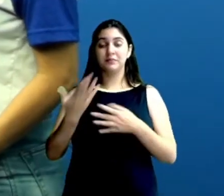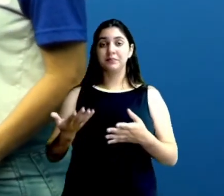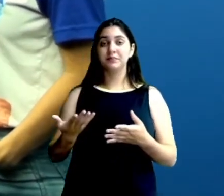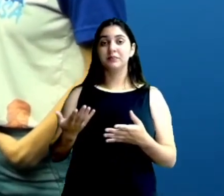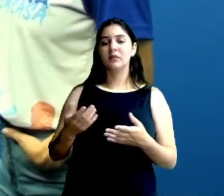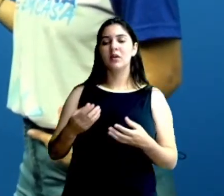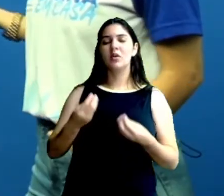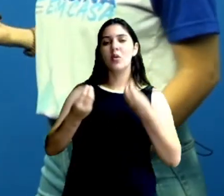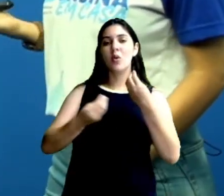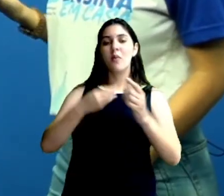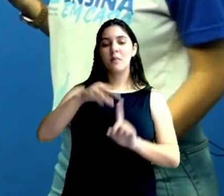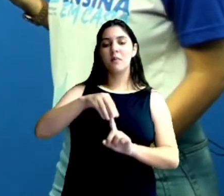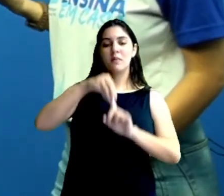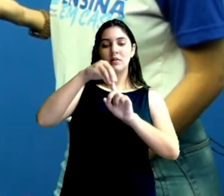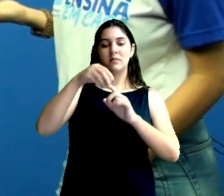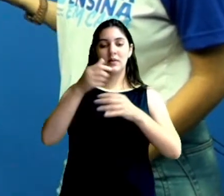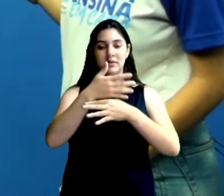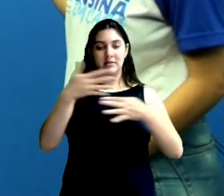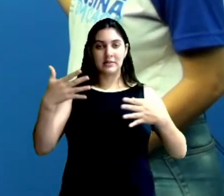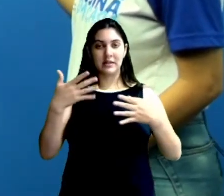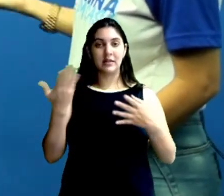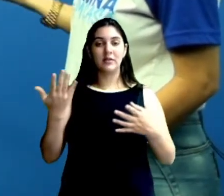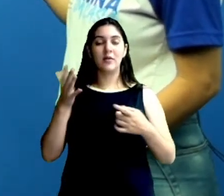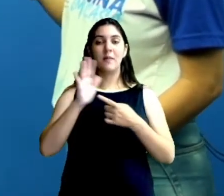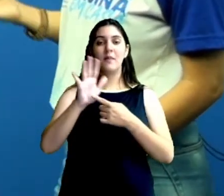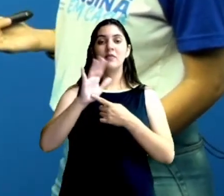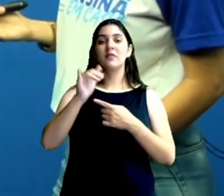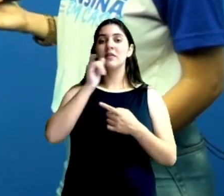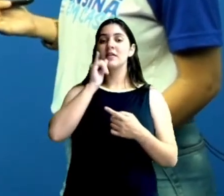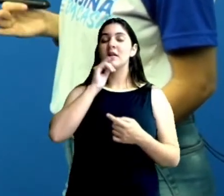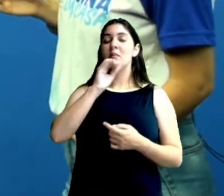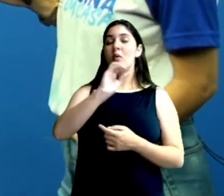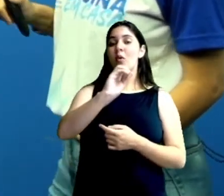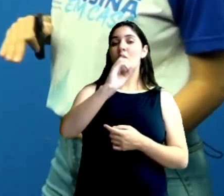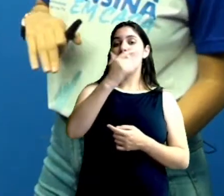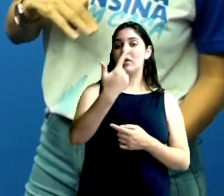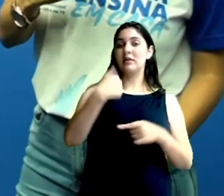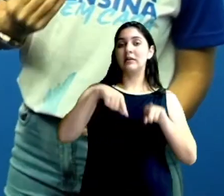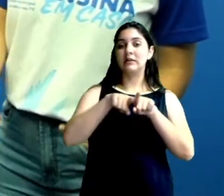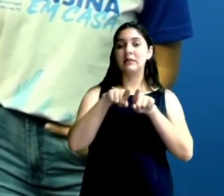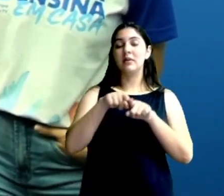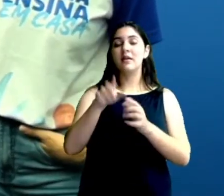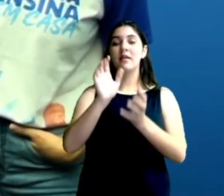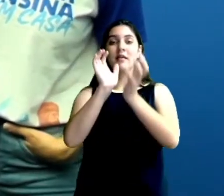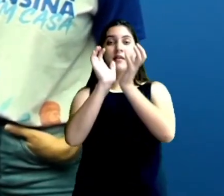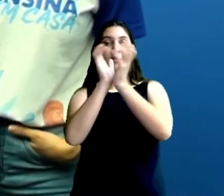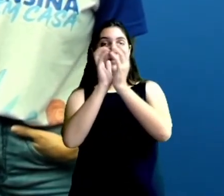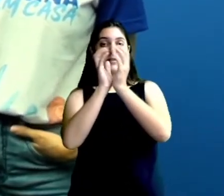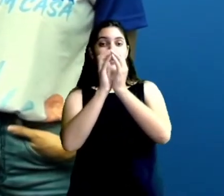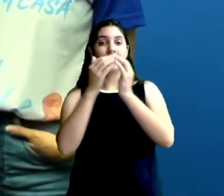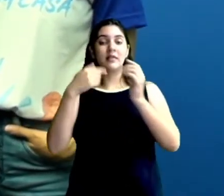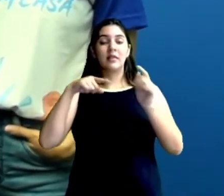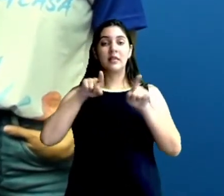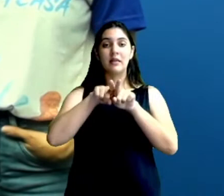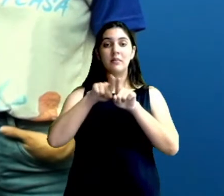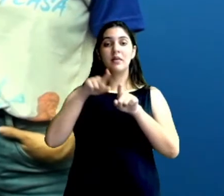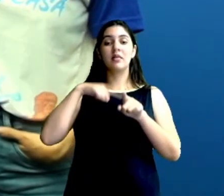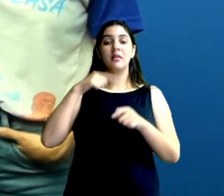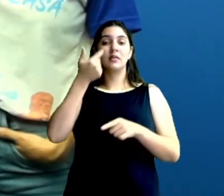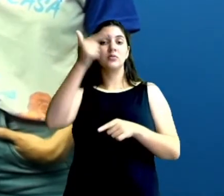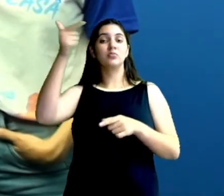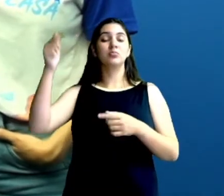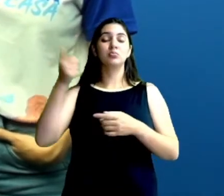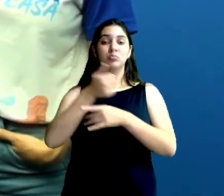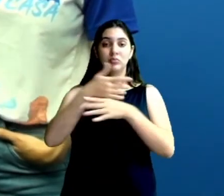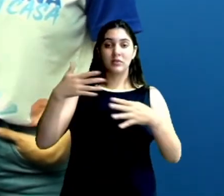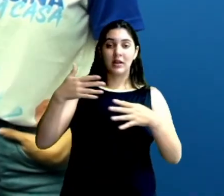Como principais cidades, eu coloquei aqui como exemplo Olinda e Recife, mas a gente tem outras cidades. No entanto, do ponto